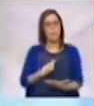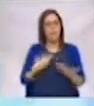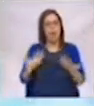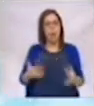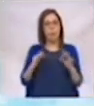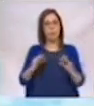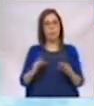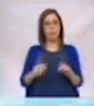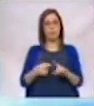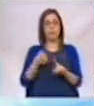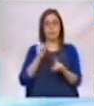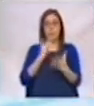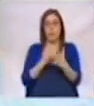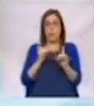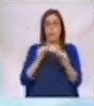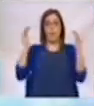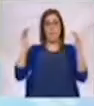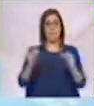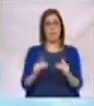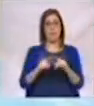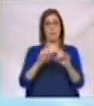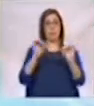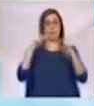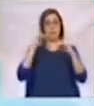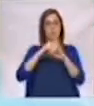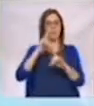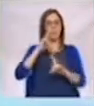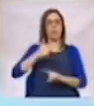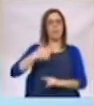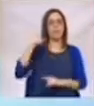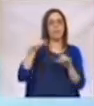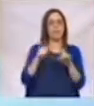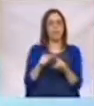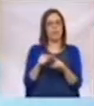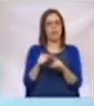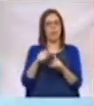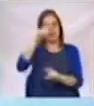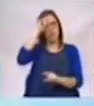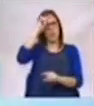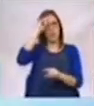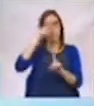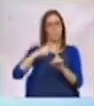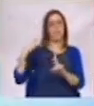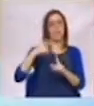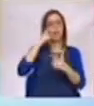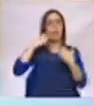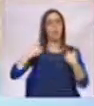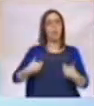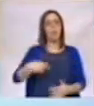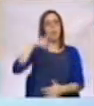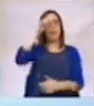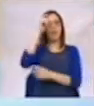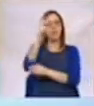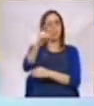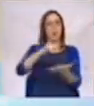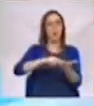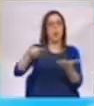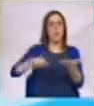honestamente mais neste momento não é só a quebra deste princípio fundamental de respeito pelos direitos